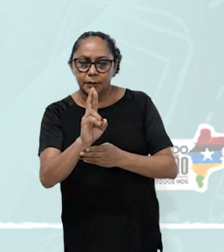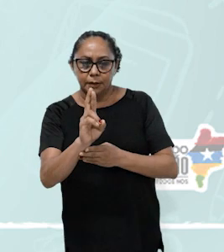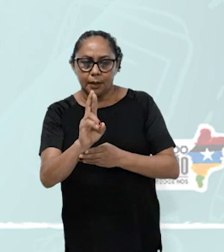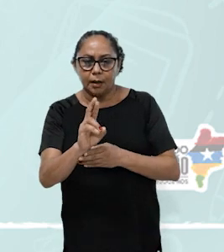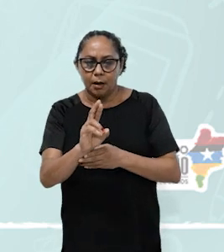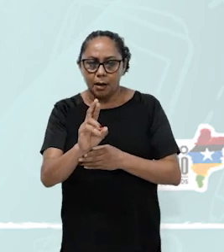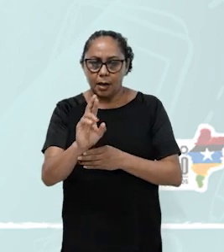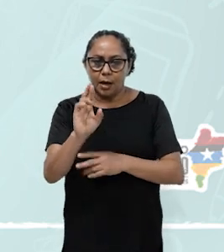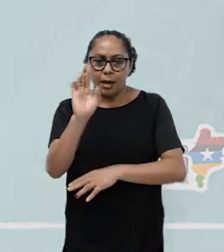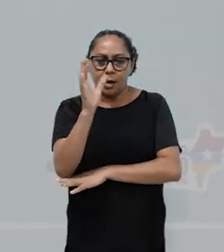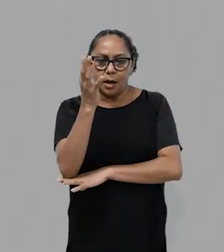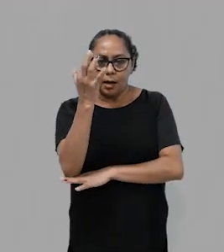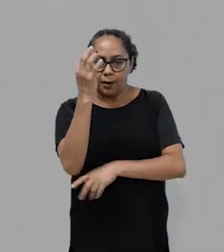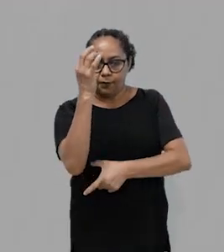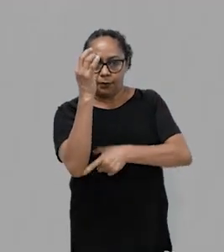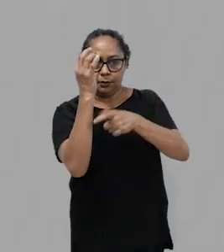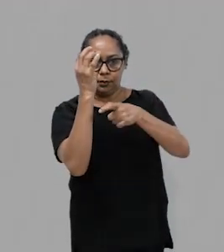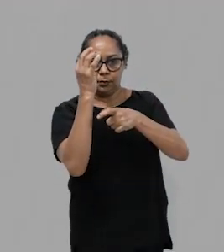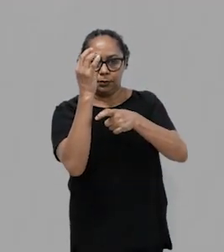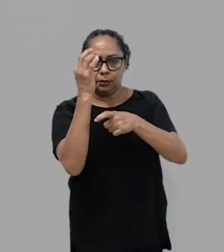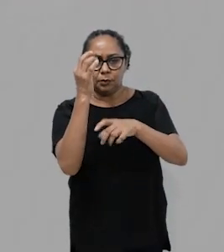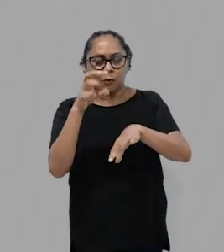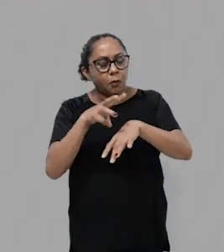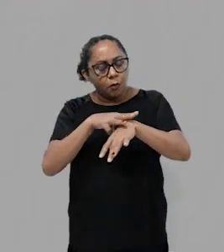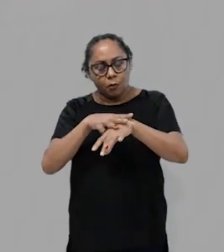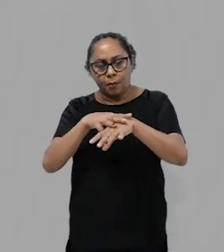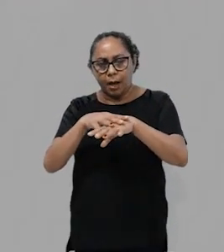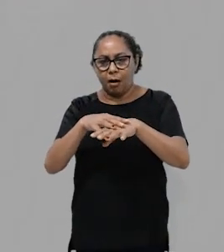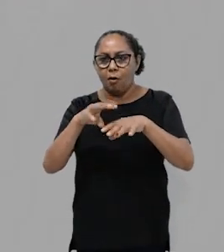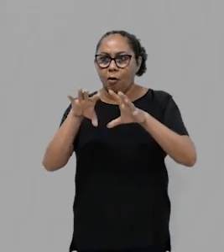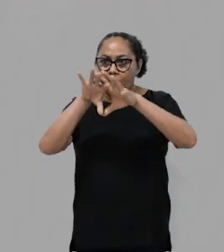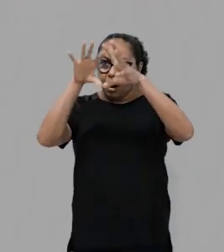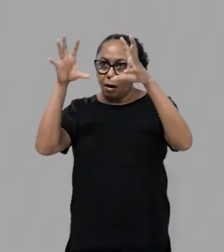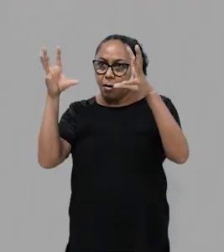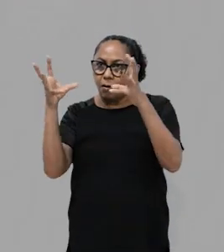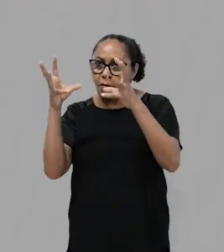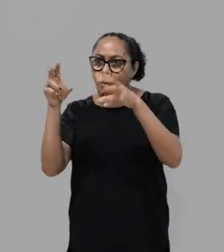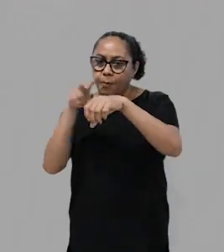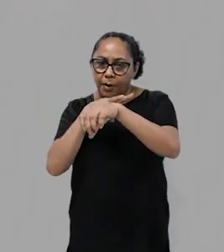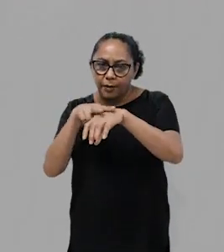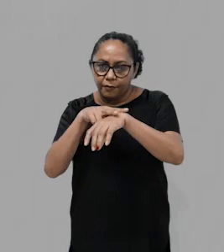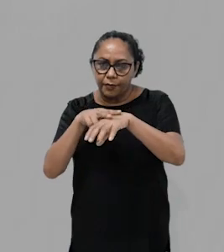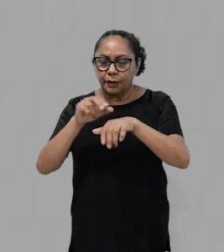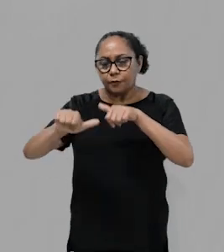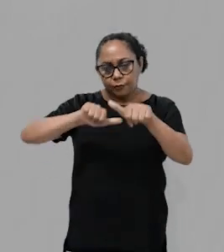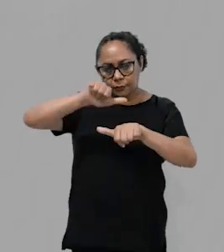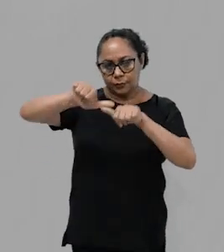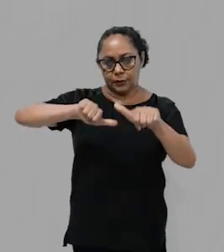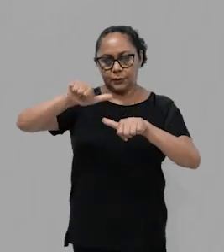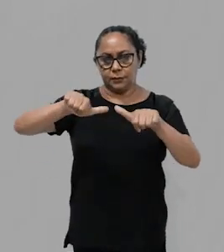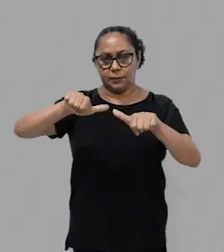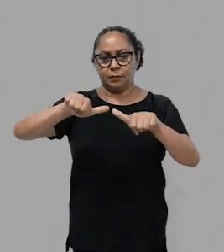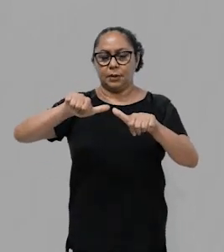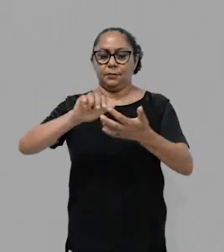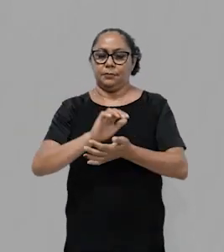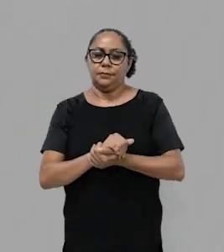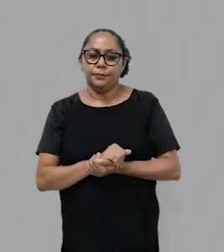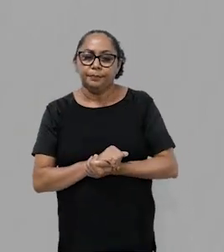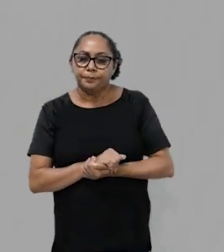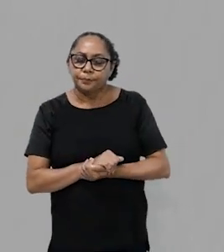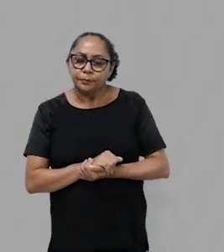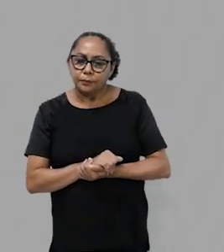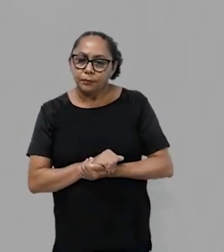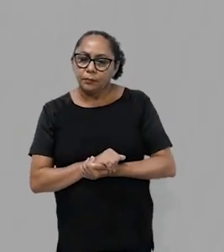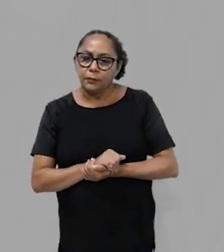árvore tem um tronco marrom na hora que eu for pintar com tinta, a copa da árvore é verde, o céu é azul, eu vou trocar. Isso era Gauguin. Espera